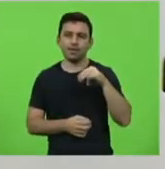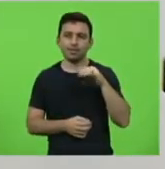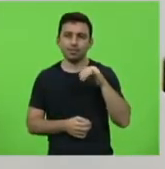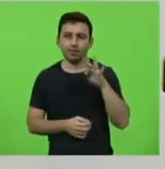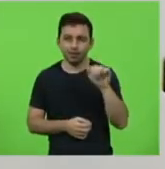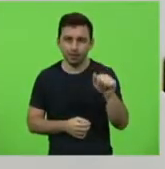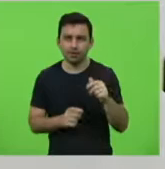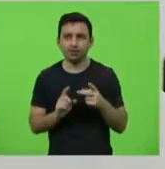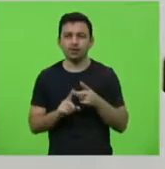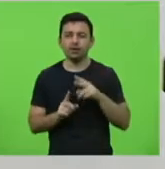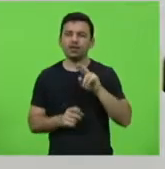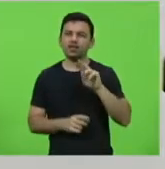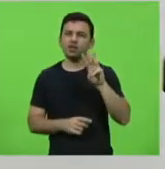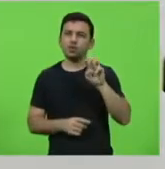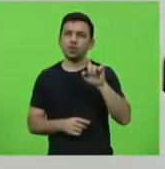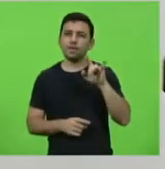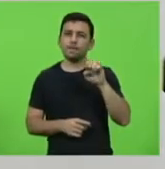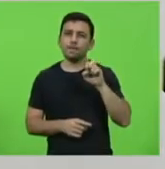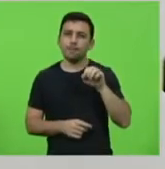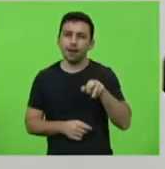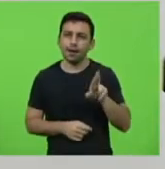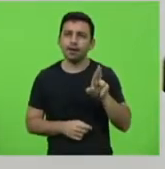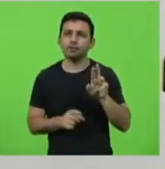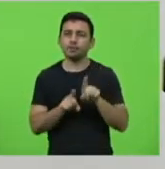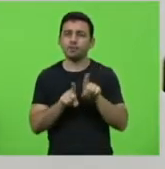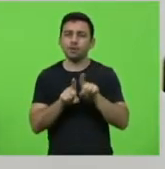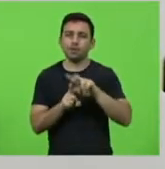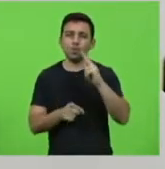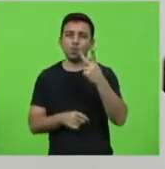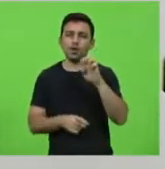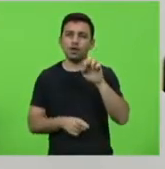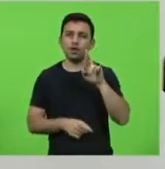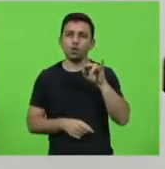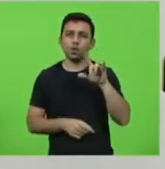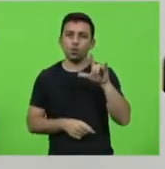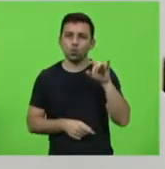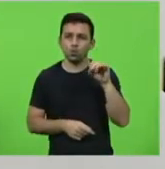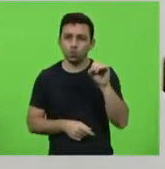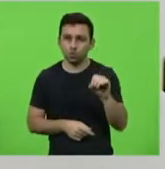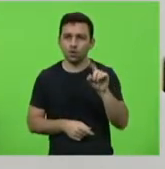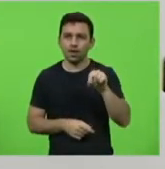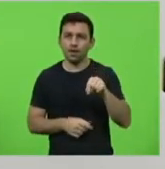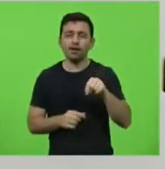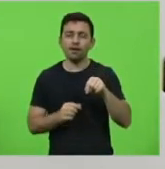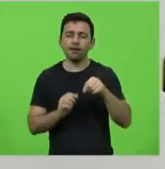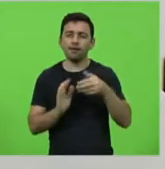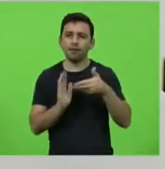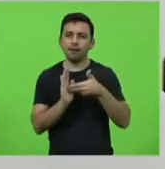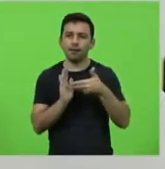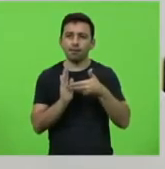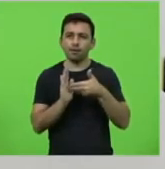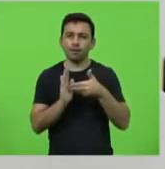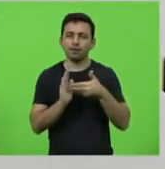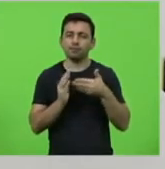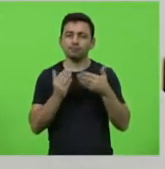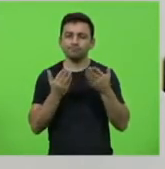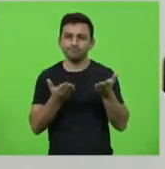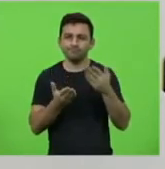o Ildemar Zoz e também tinha o Heroldo, que são da Câmara de Vereadores. Eu disse, olha,